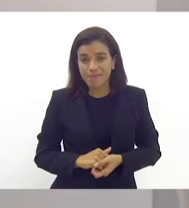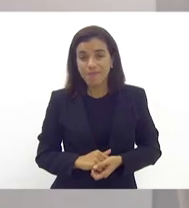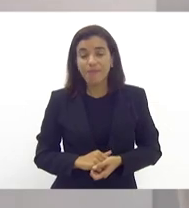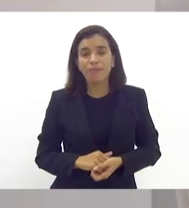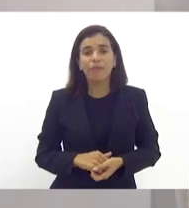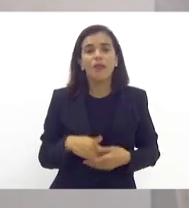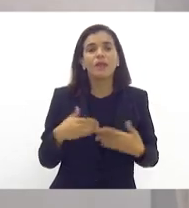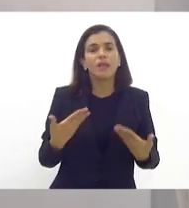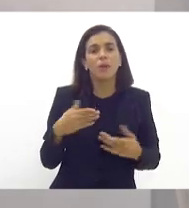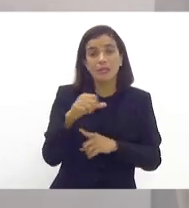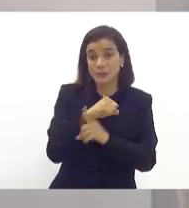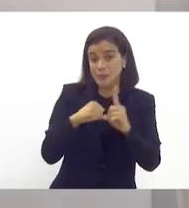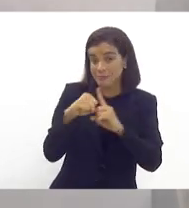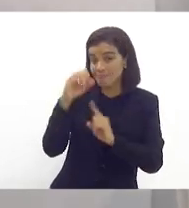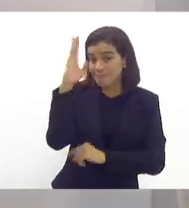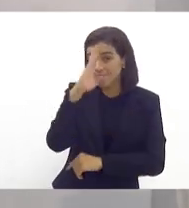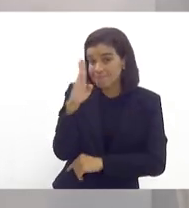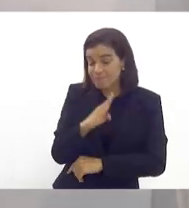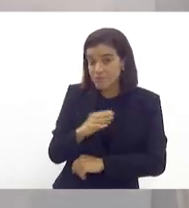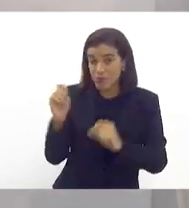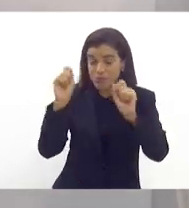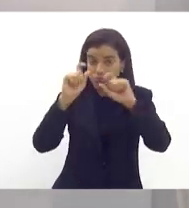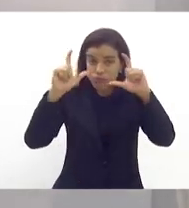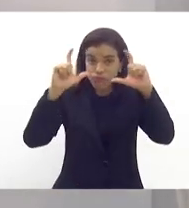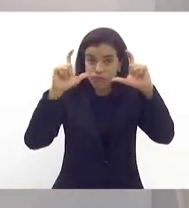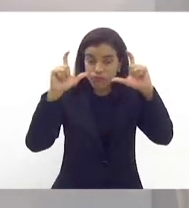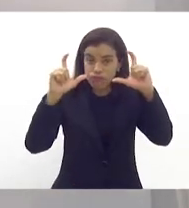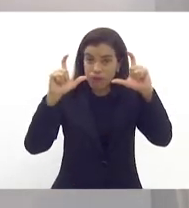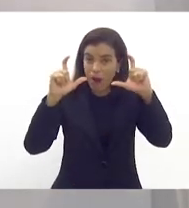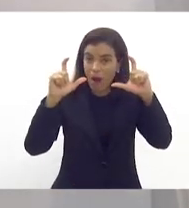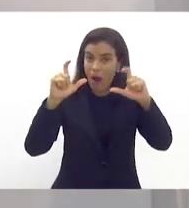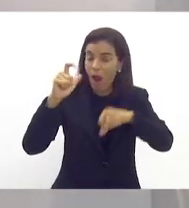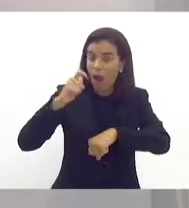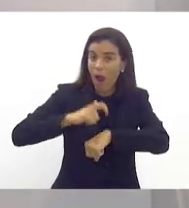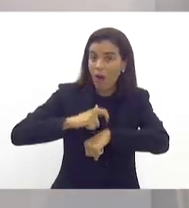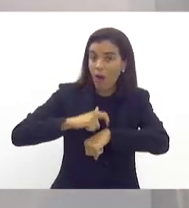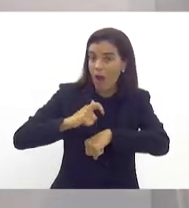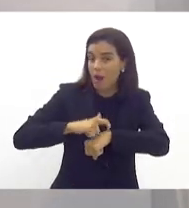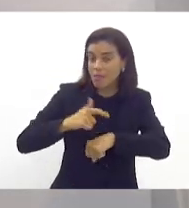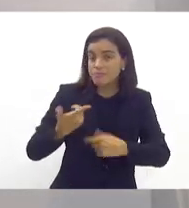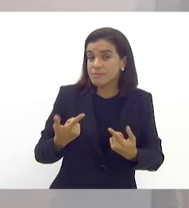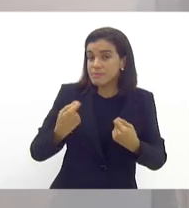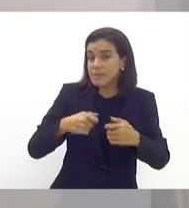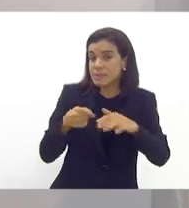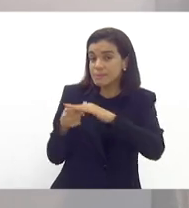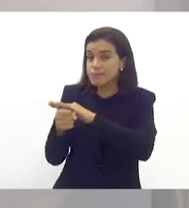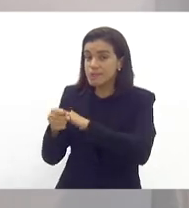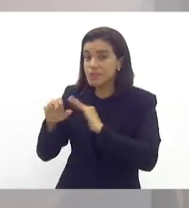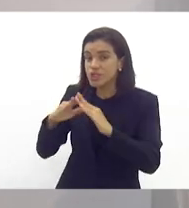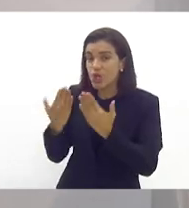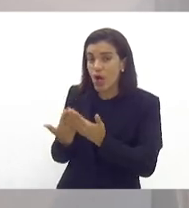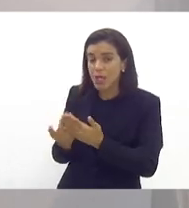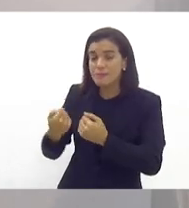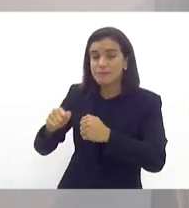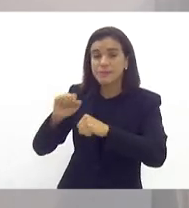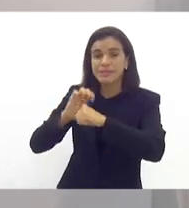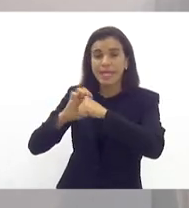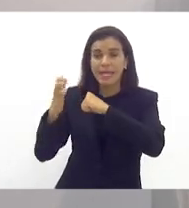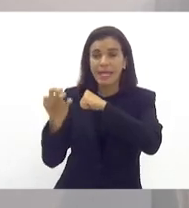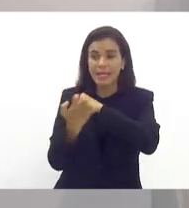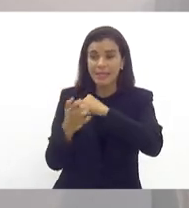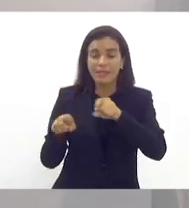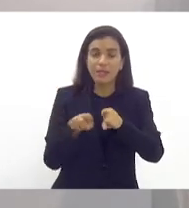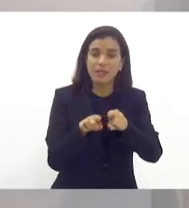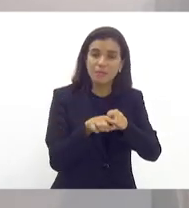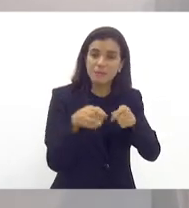assim se a sociedade brasileira não abrir os olhos que essas crianças T que estar na escola que tem que ter mediador e que tem que est nos planos de